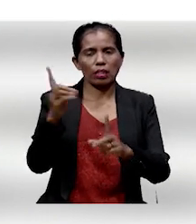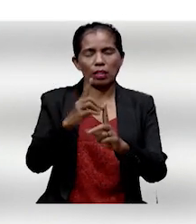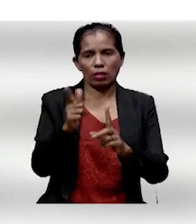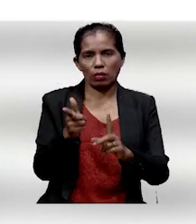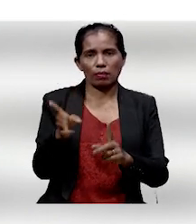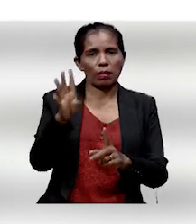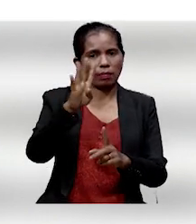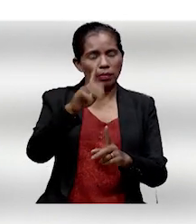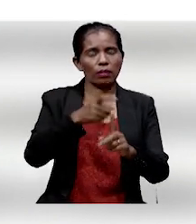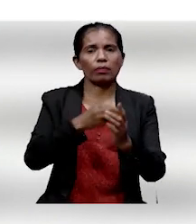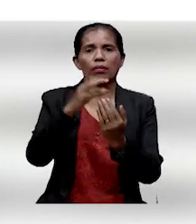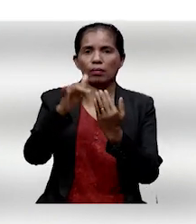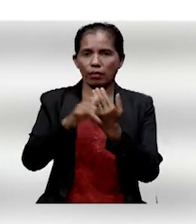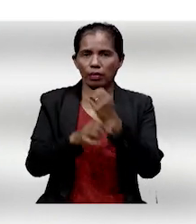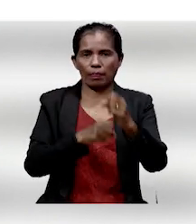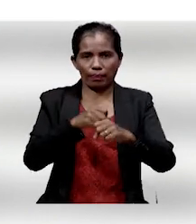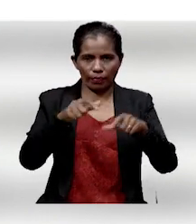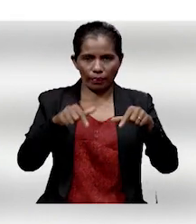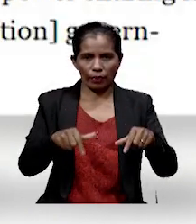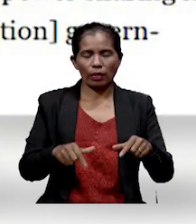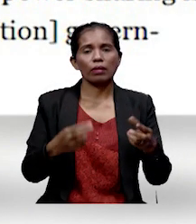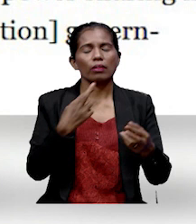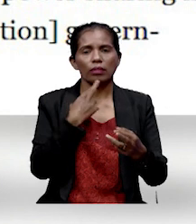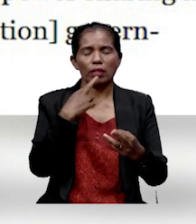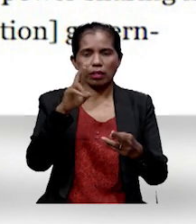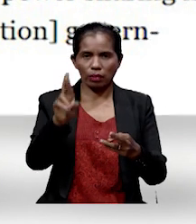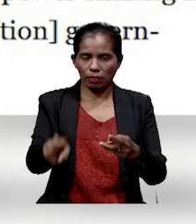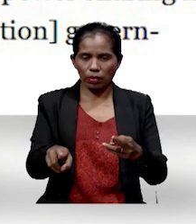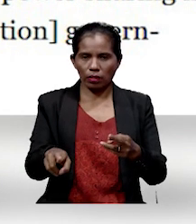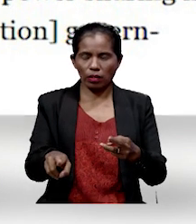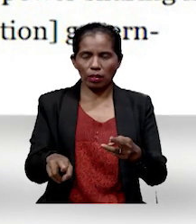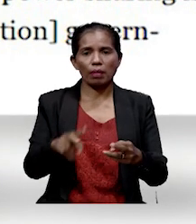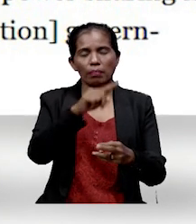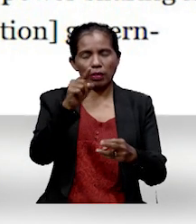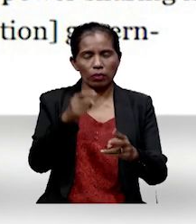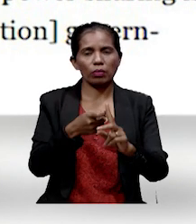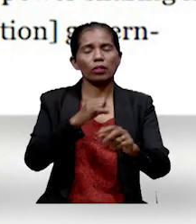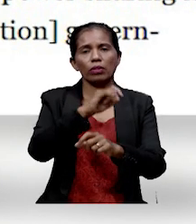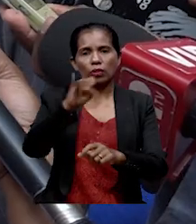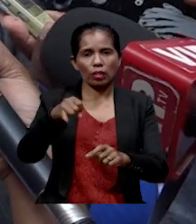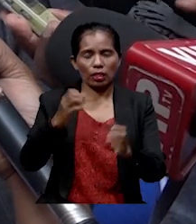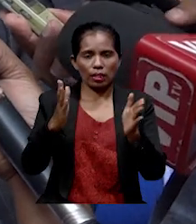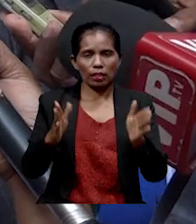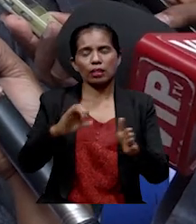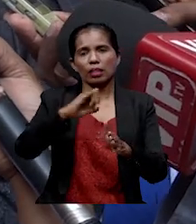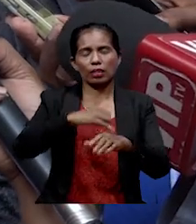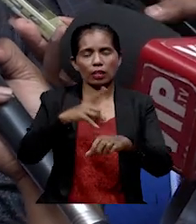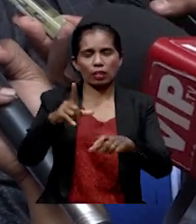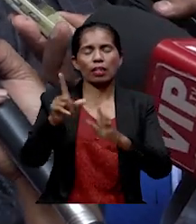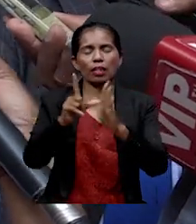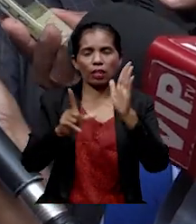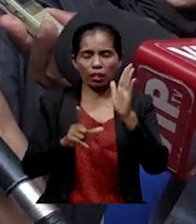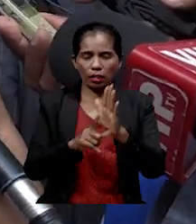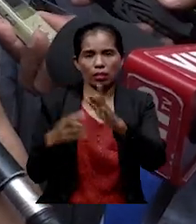Ronald Resinghat fulang maio tinang né onde responde ba pergunta russo jornalista internacional nebe russo conabalei impeachment